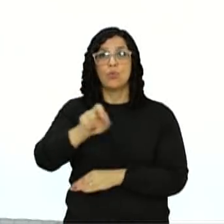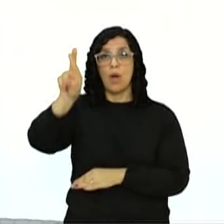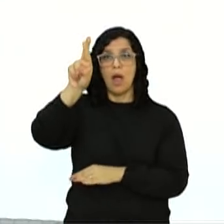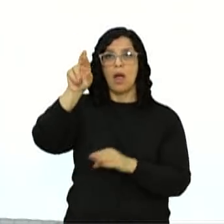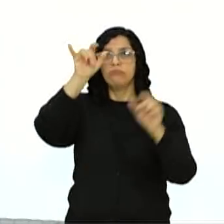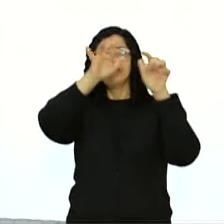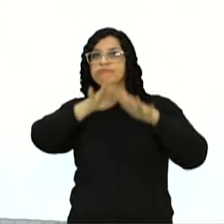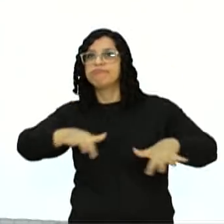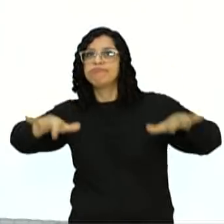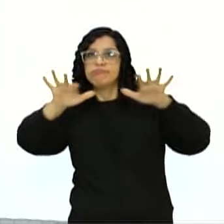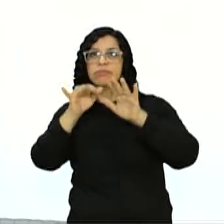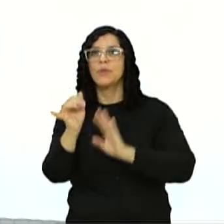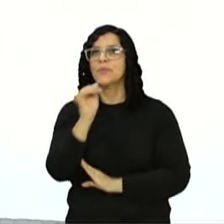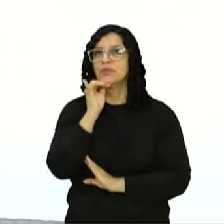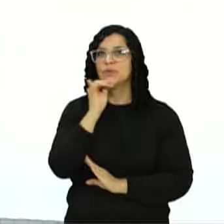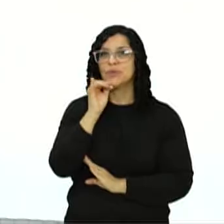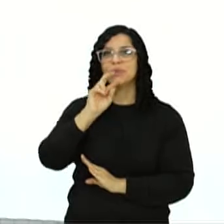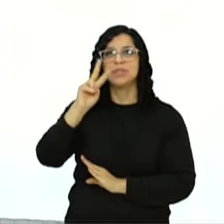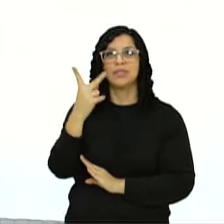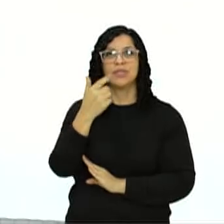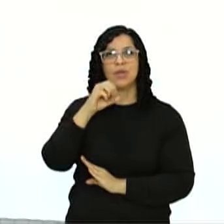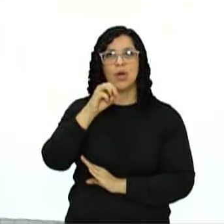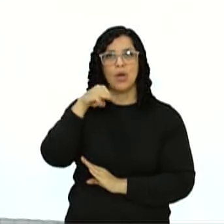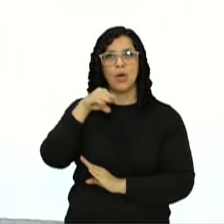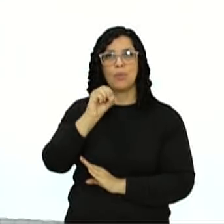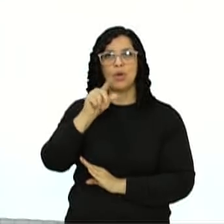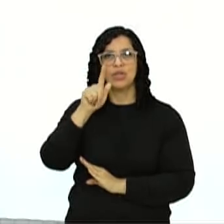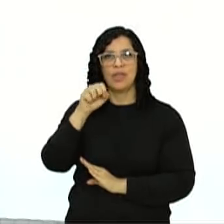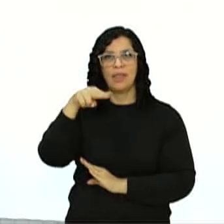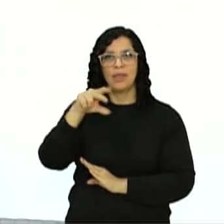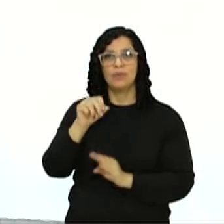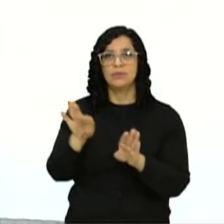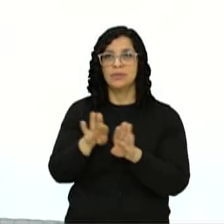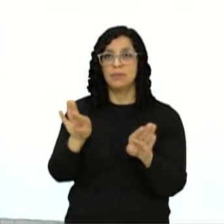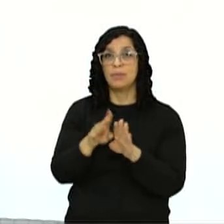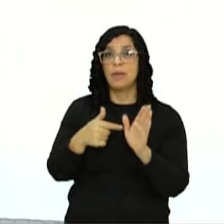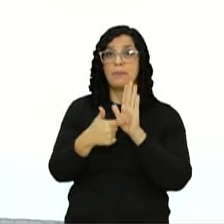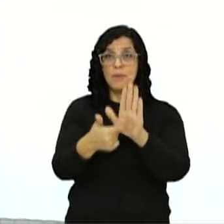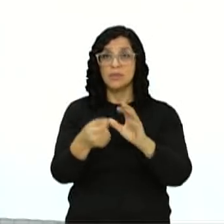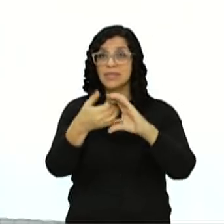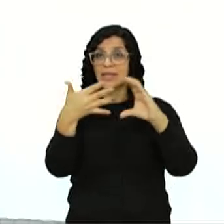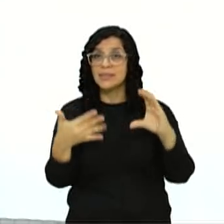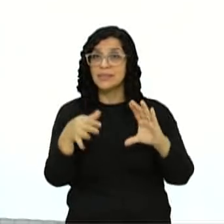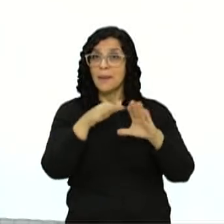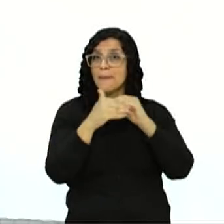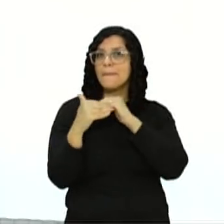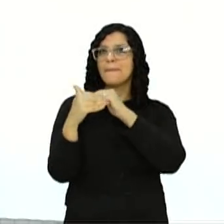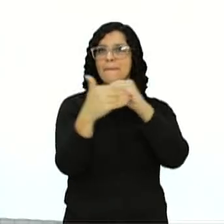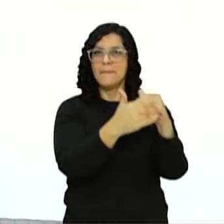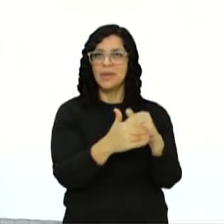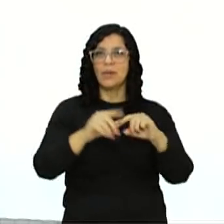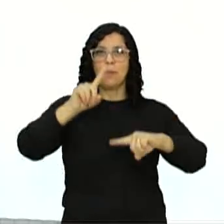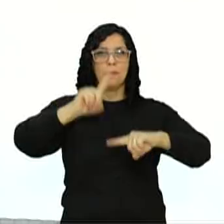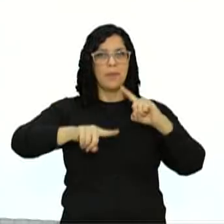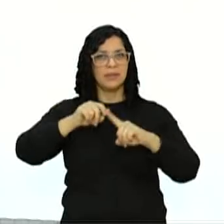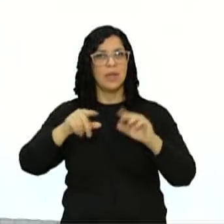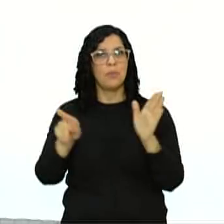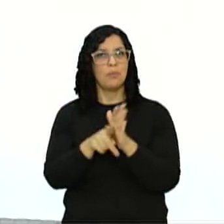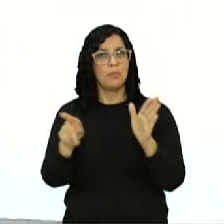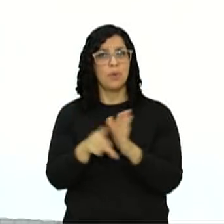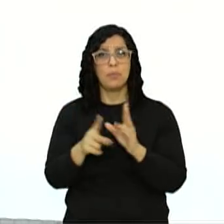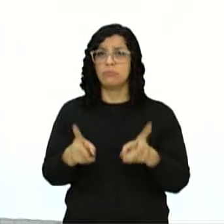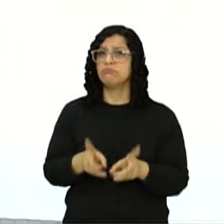atmosférico são exemplos de misturas homogêneas, pois apresentam um aspecto uniforme e suas propriedades físicas